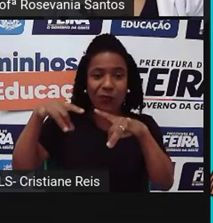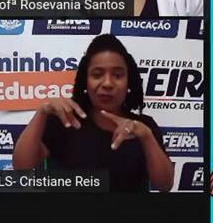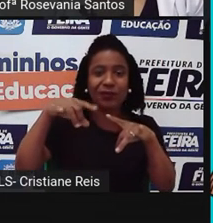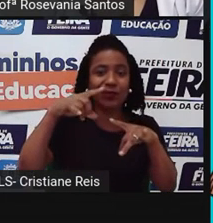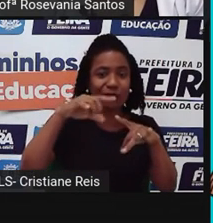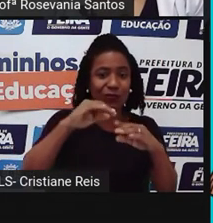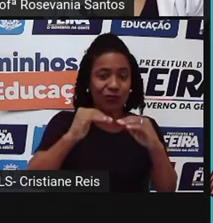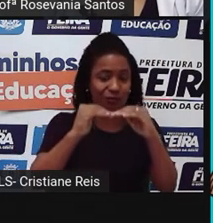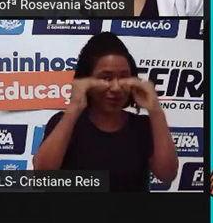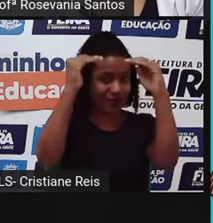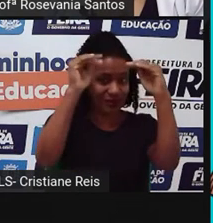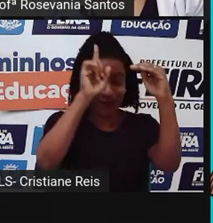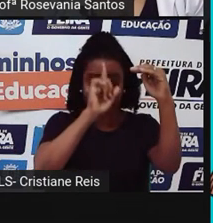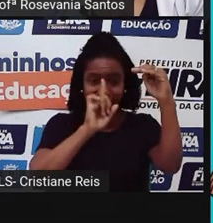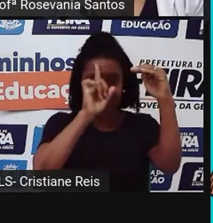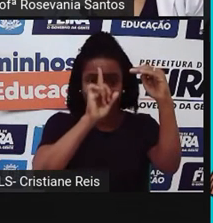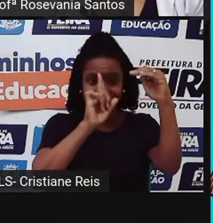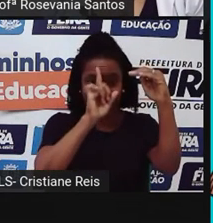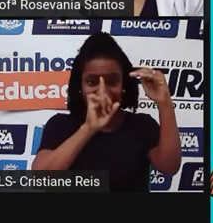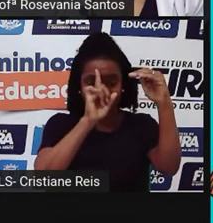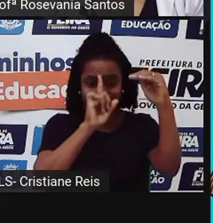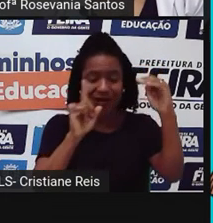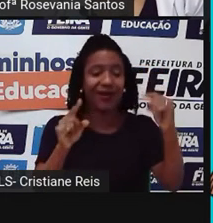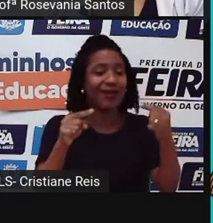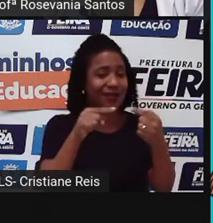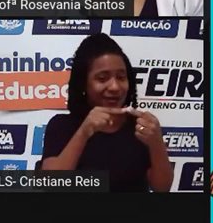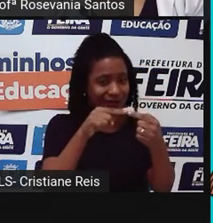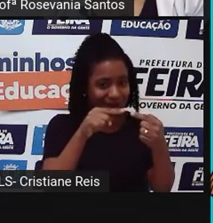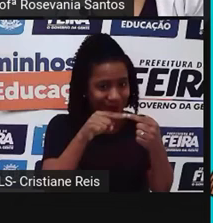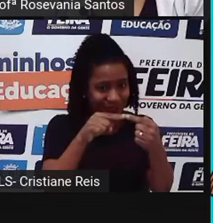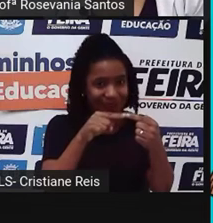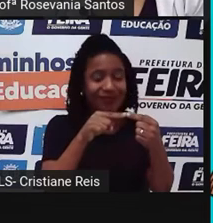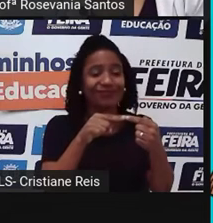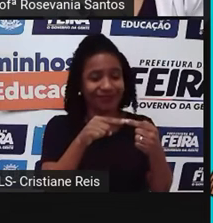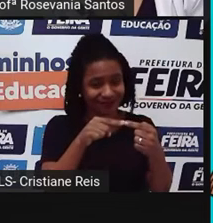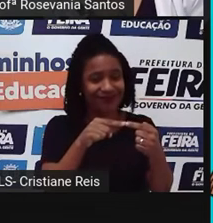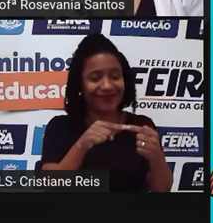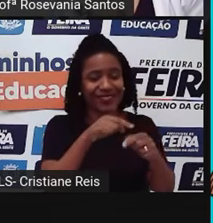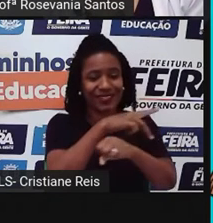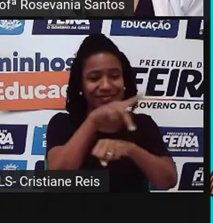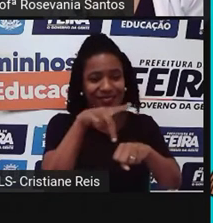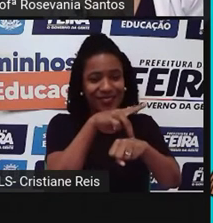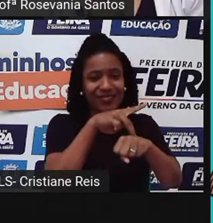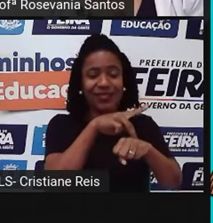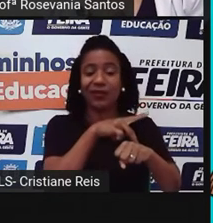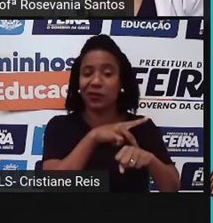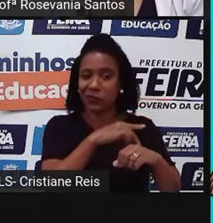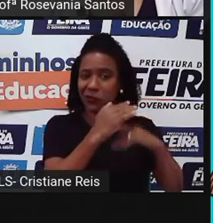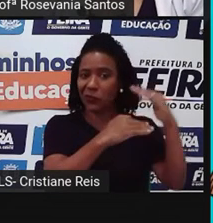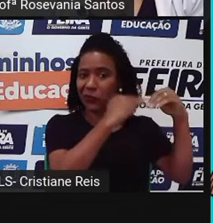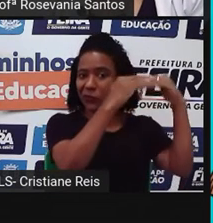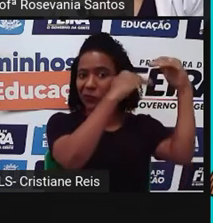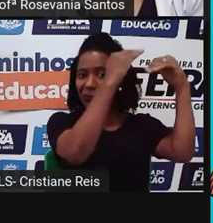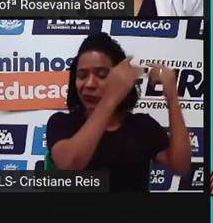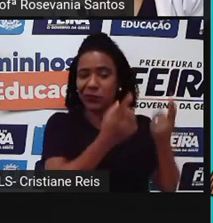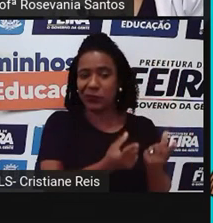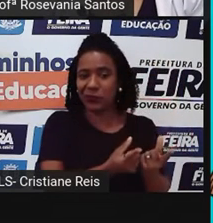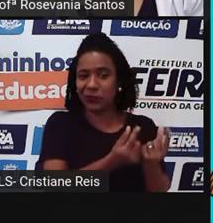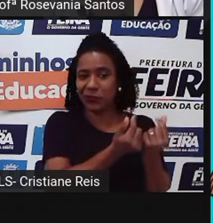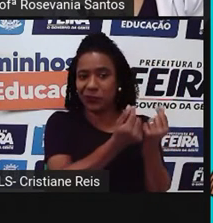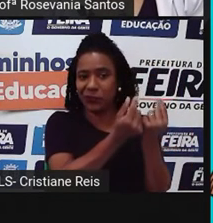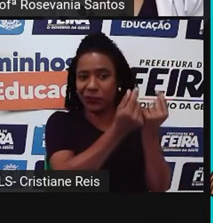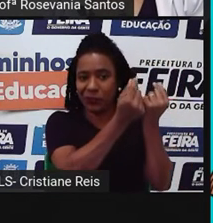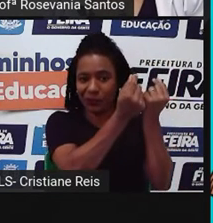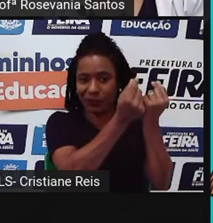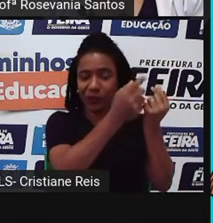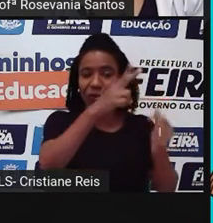que estava acima desta linha, representada na cor amarela, países desenvolvidos, os países